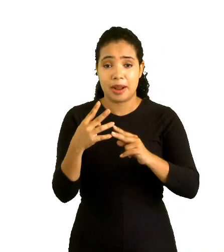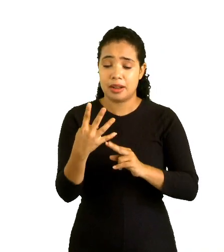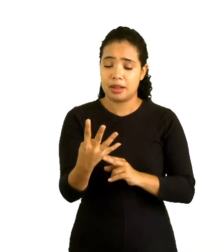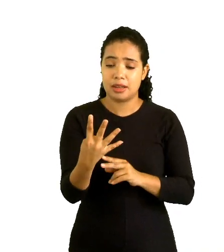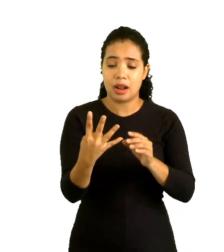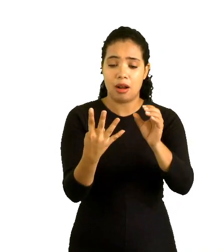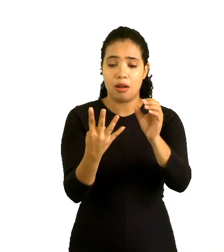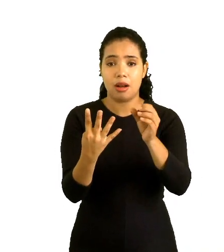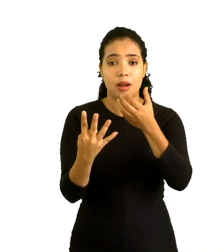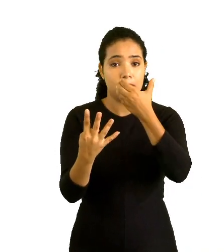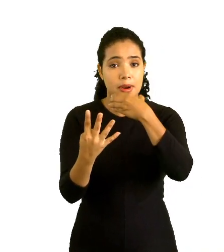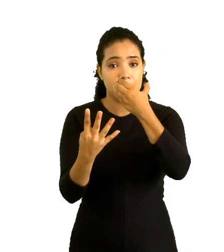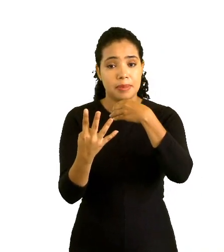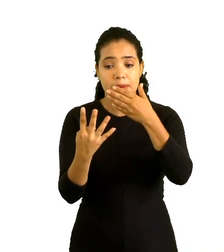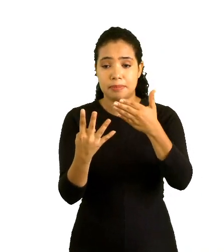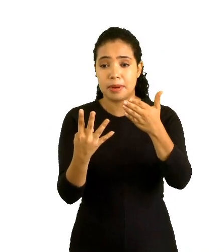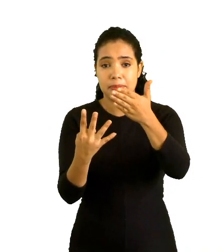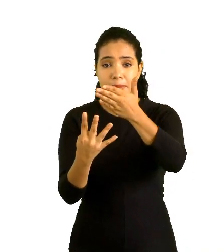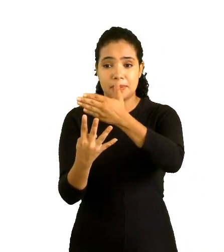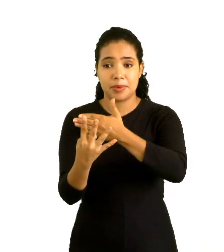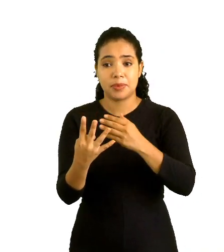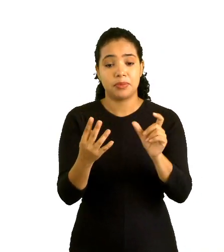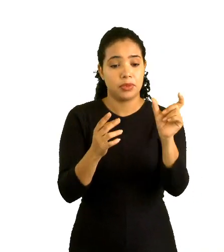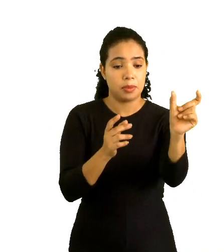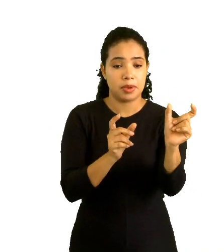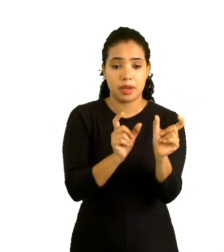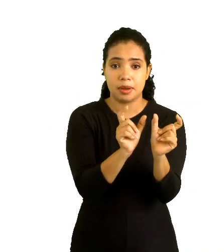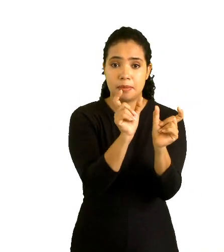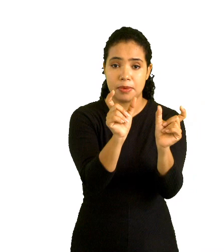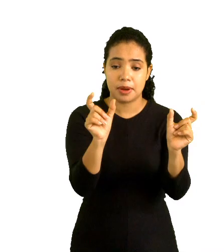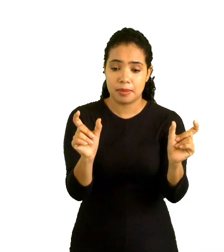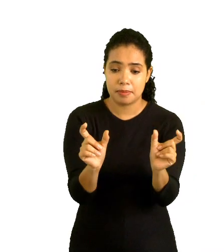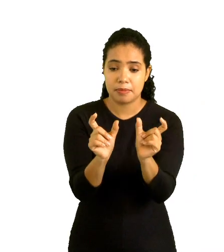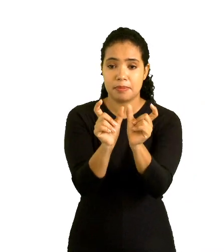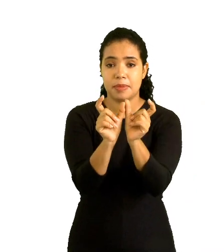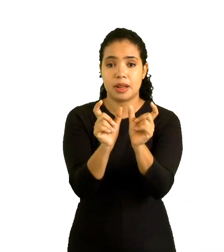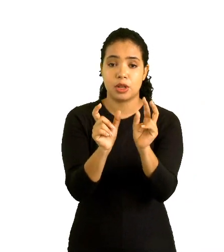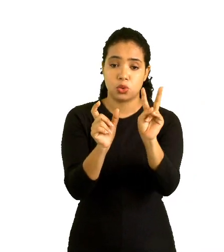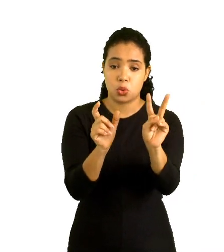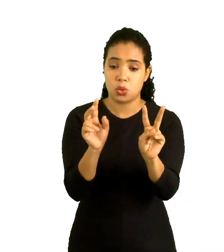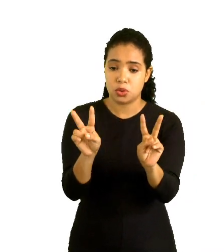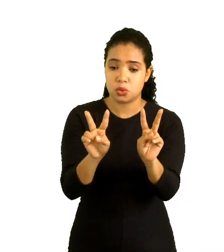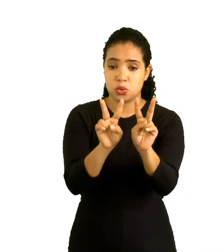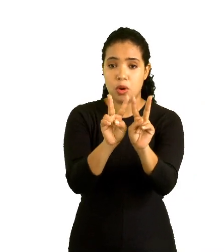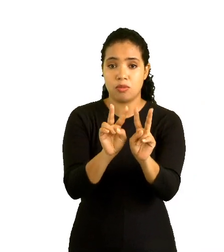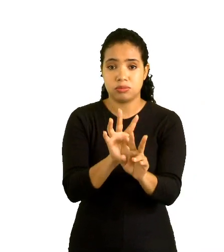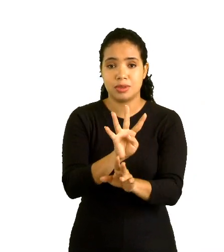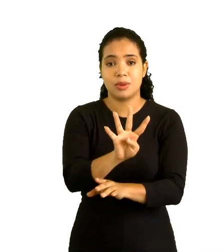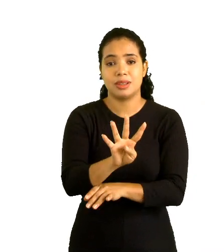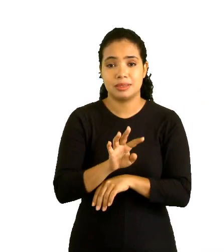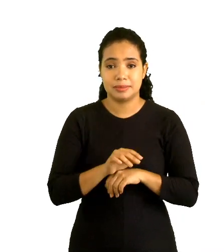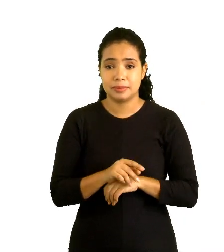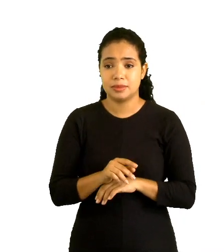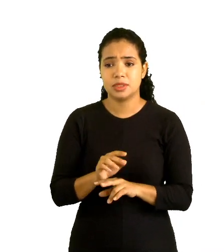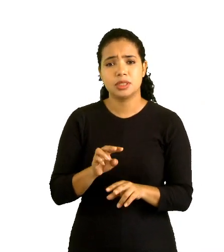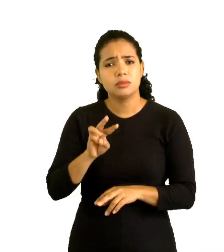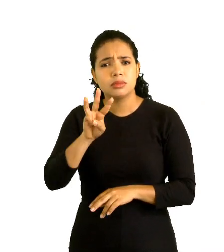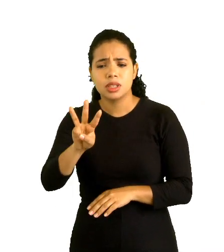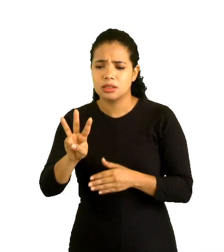pois é composto de dois grupos de duas coisas. Ninguém fica sozinho. E o número